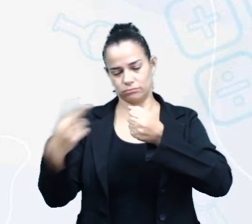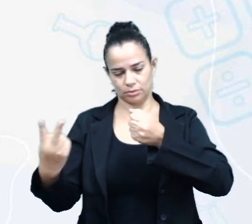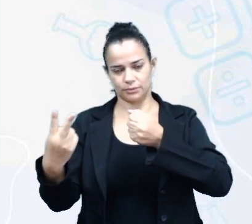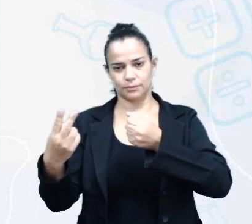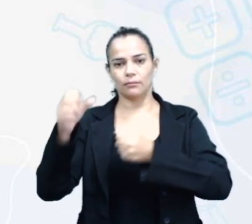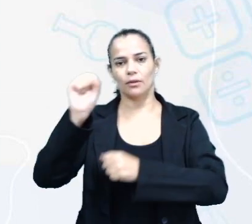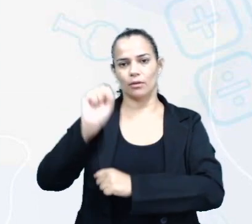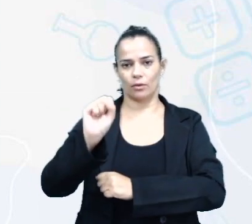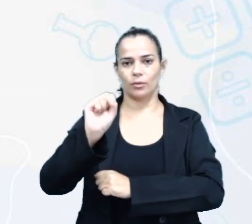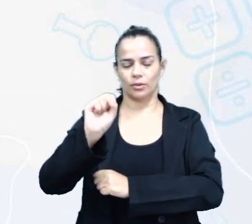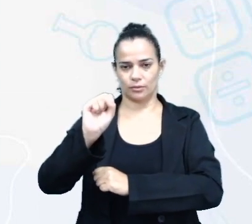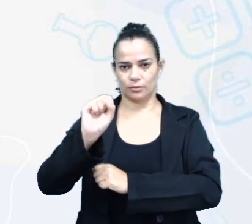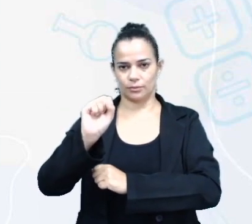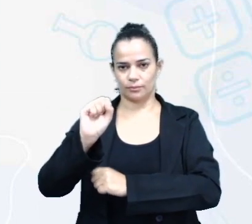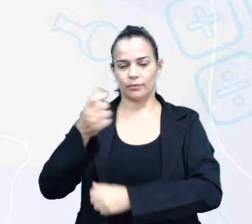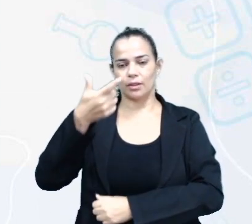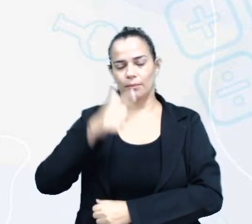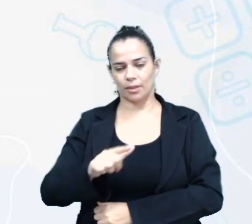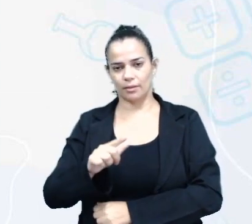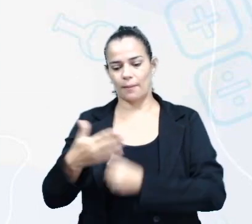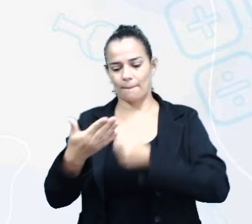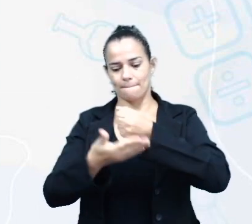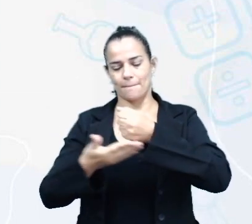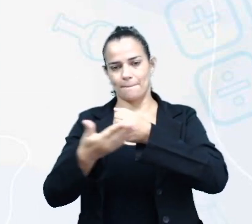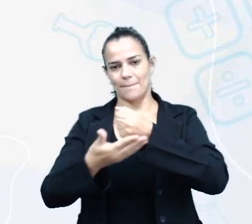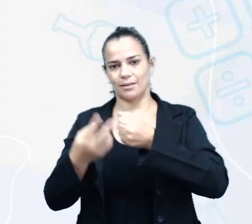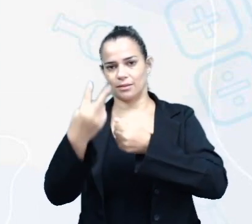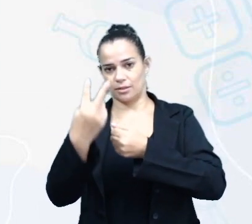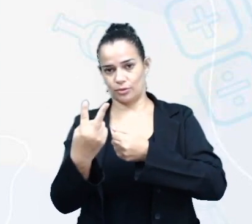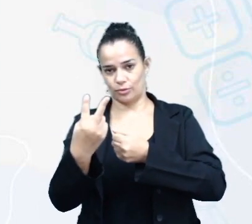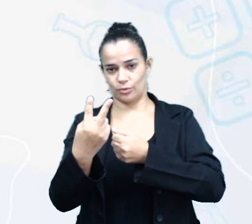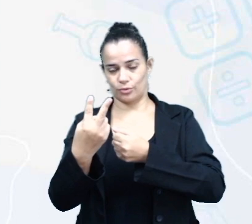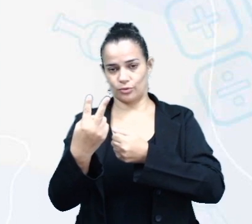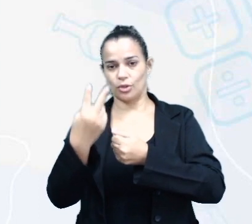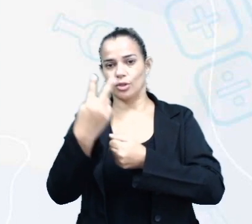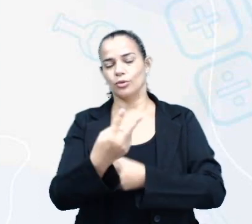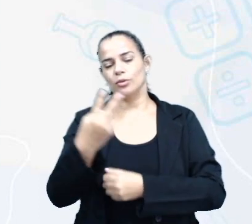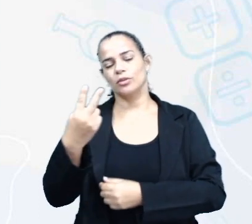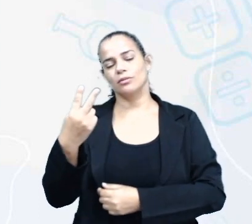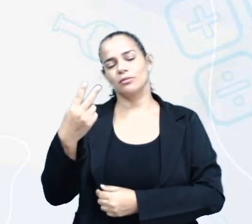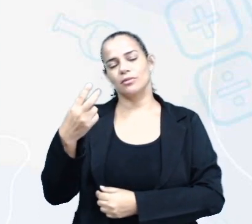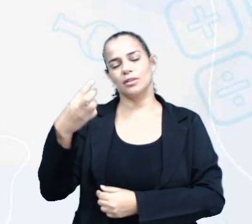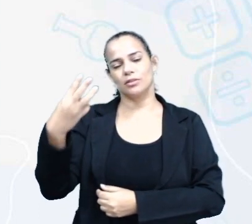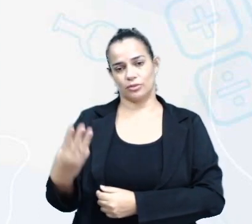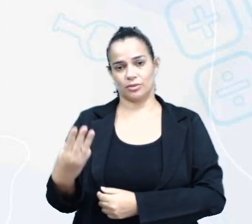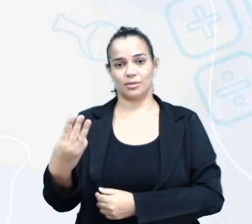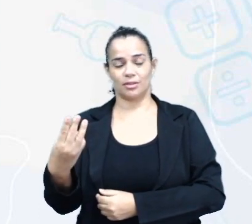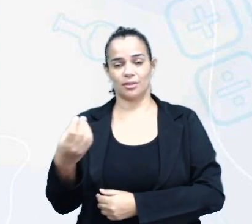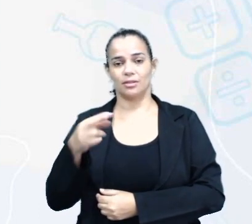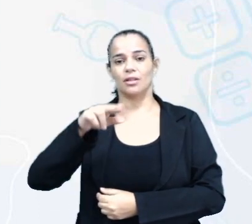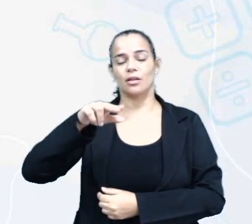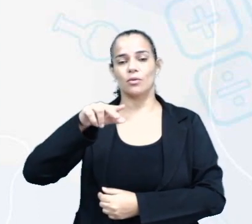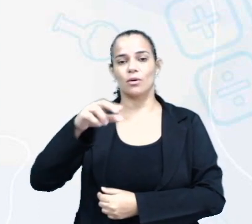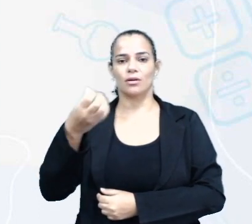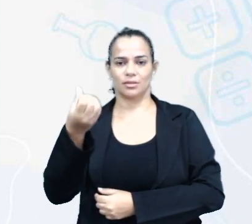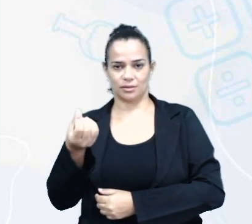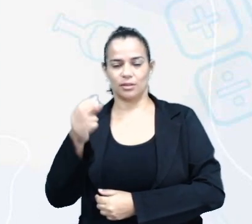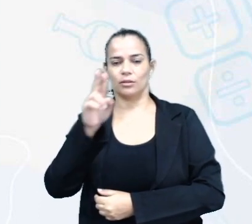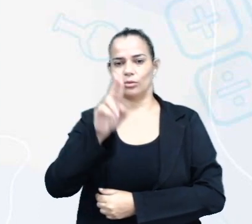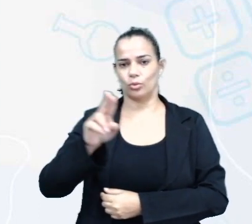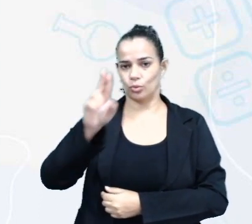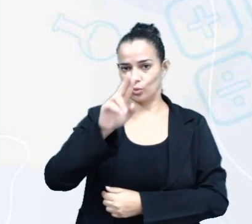dá 8. Repete a base aqui, que é o 2, e 2 vezes 3 dá 6. Fazendo aqui ainda,